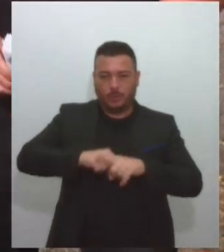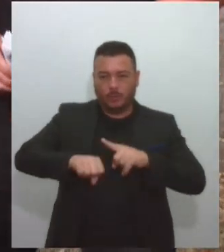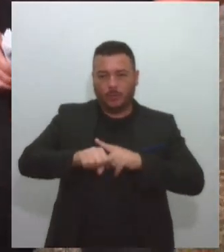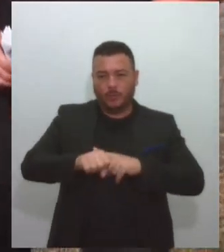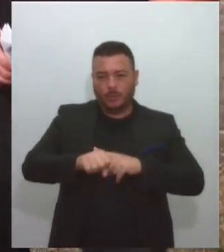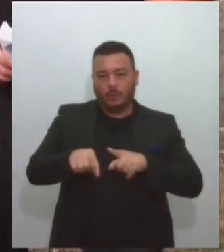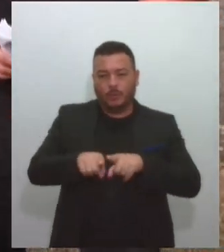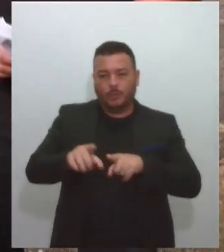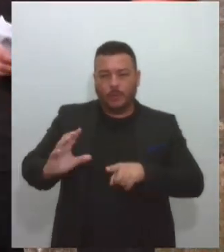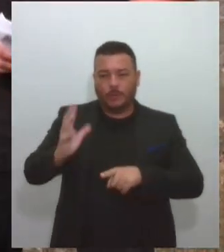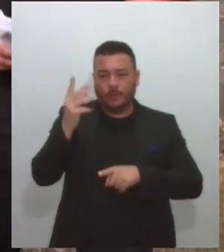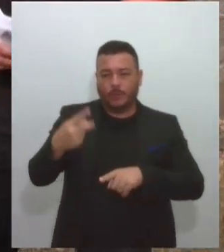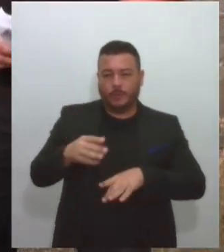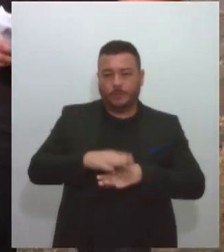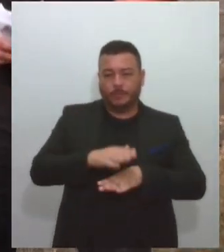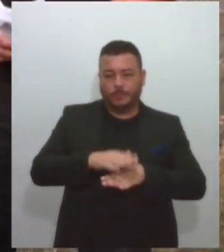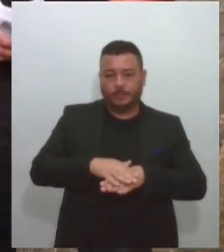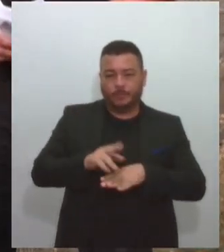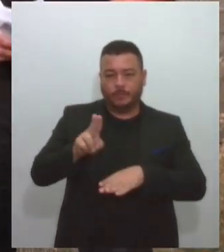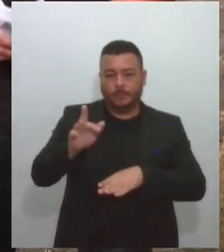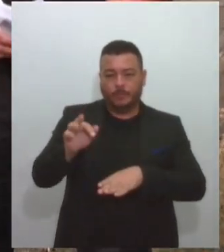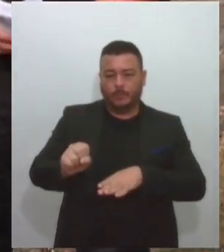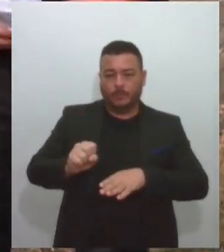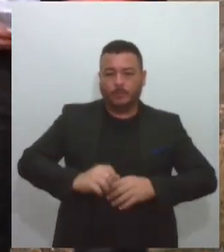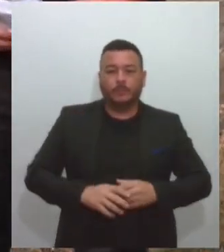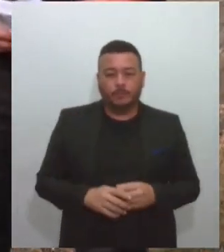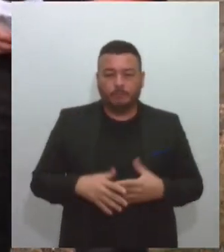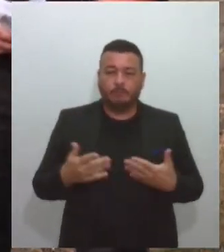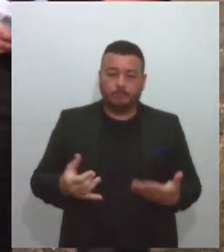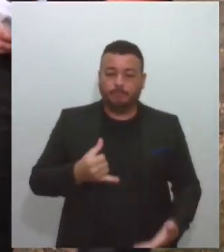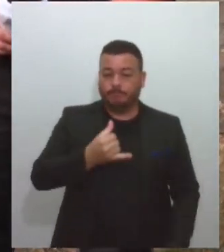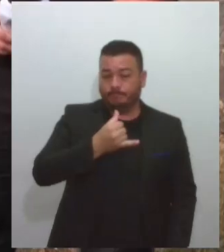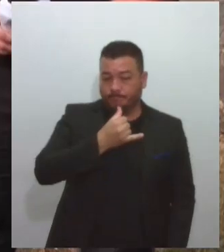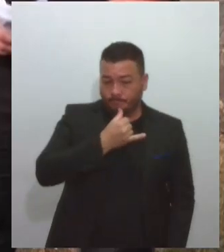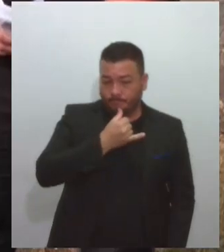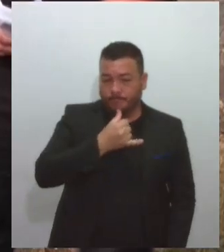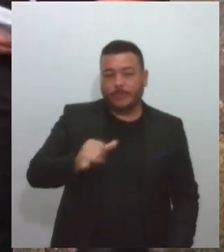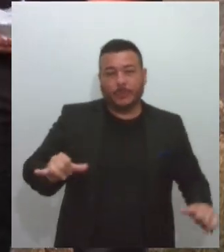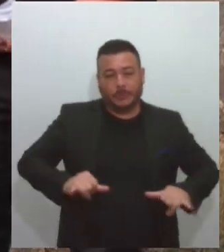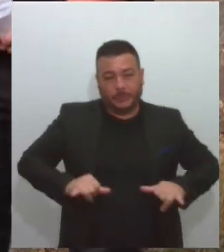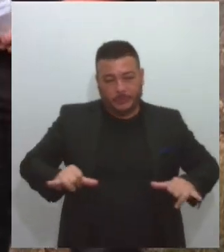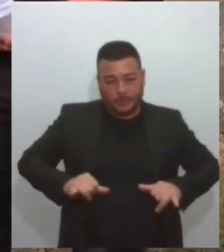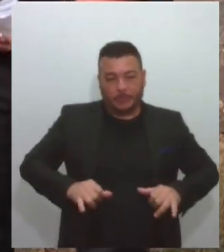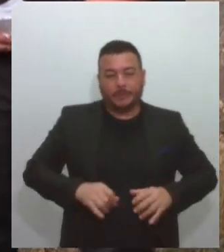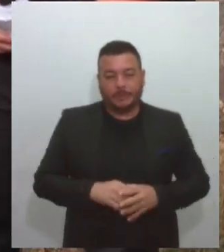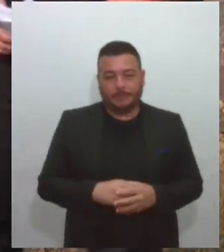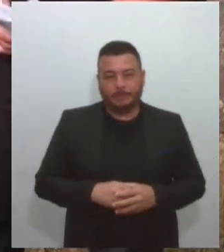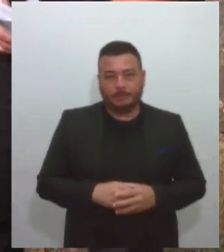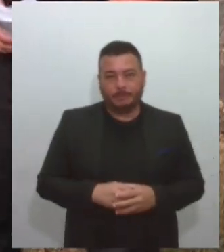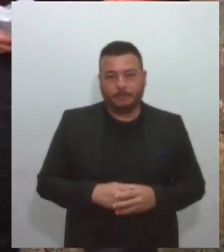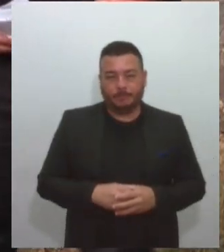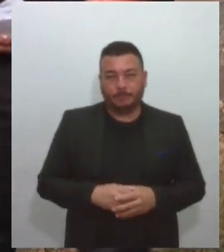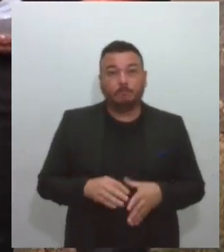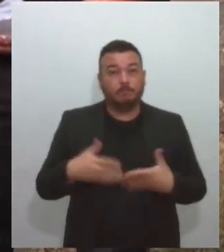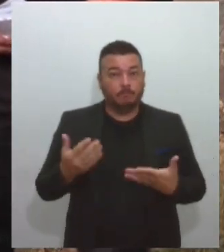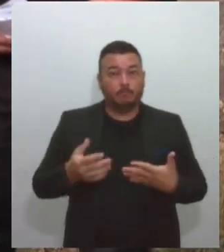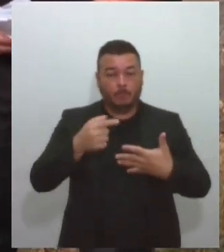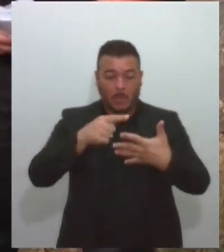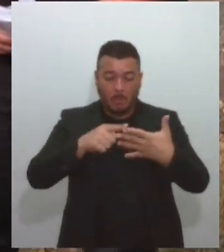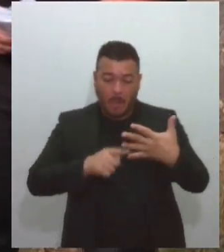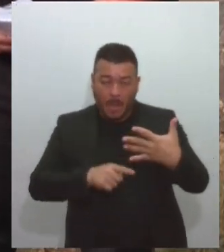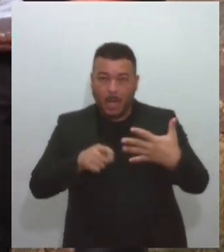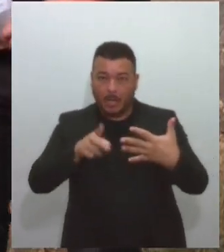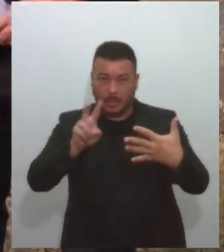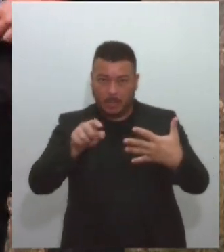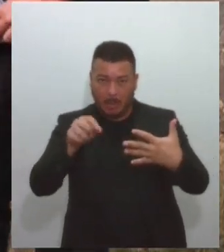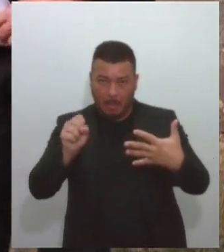aqui na Universidade Federal de Sergipe, que infelizmente sofre bastante com esses casos. Felipe, entre os pontos que serão abordados, você pode citar alguns